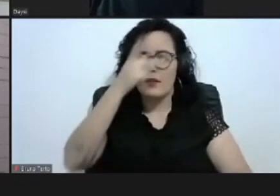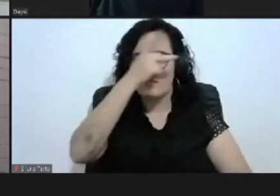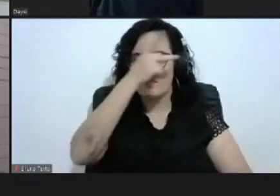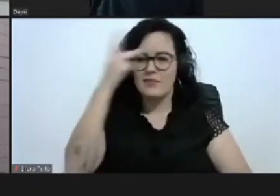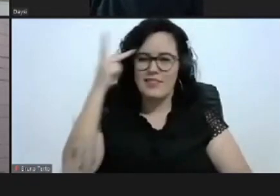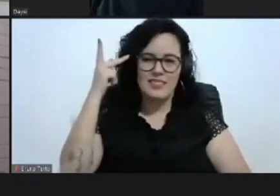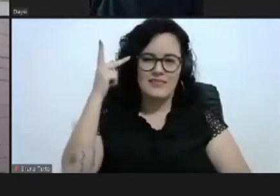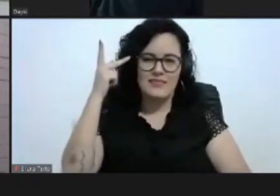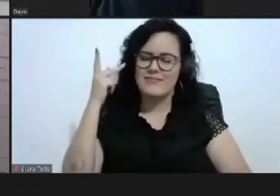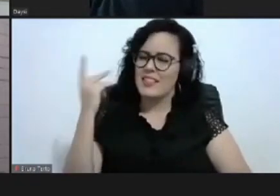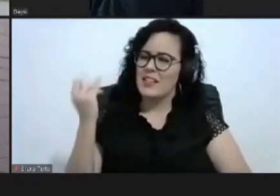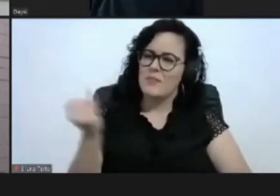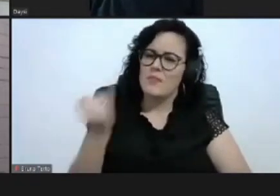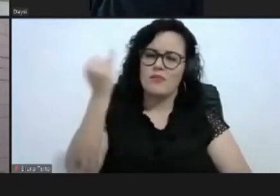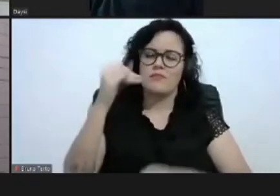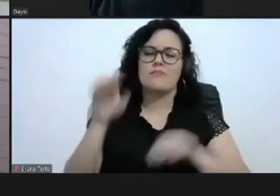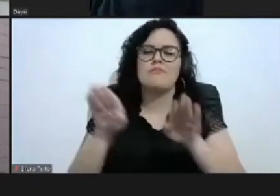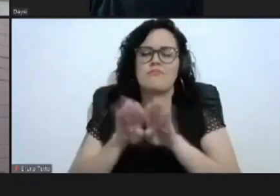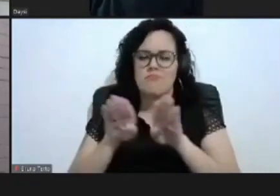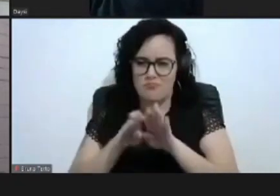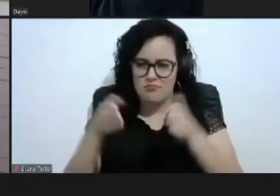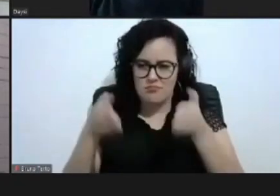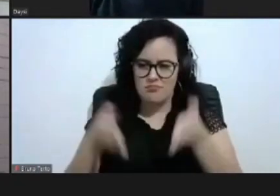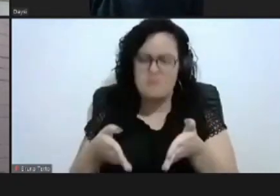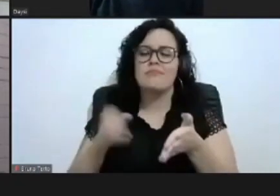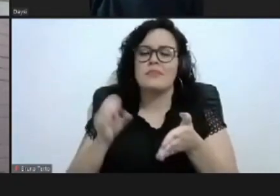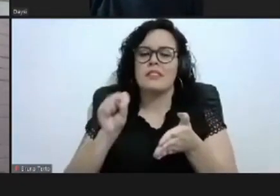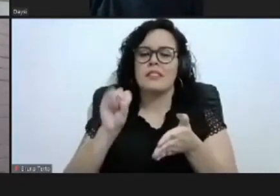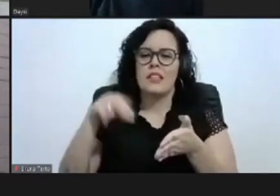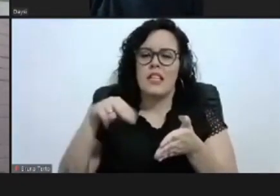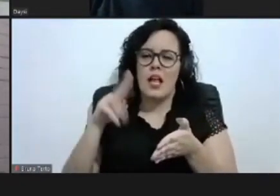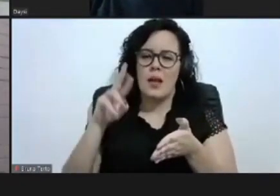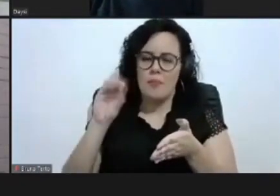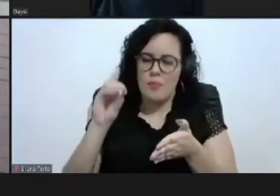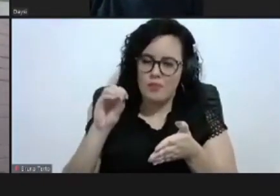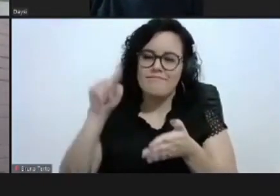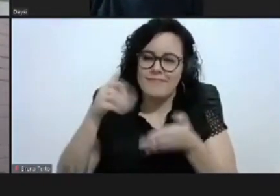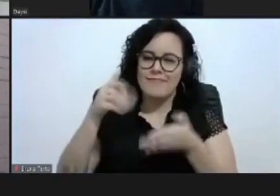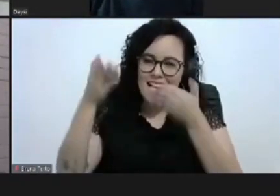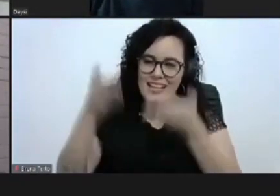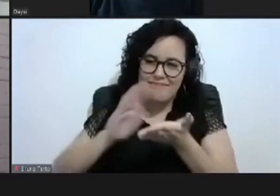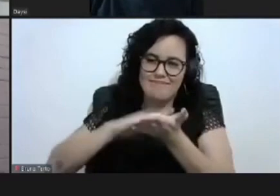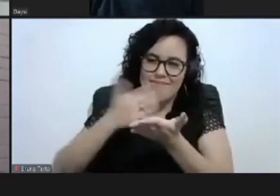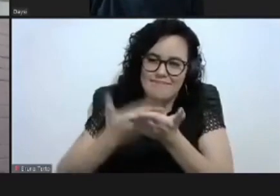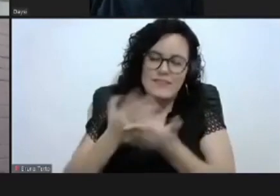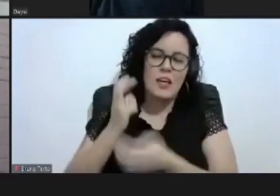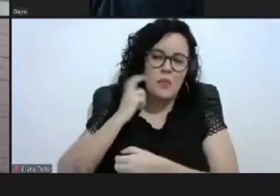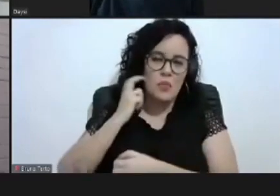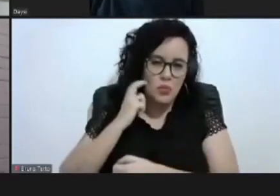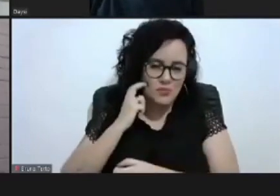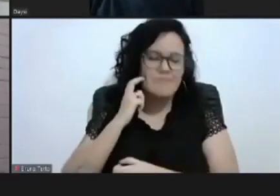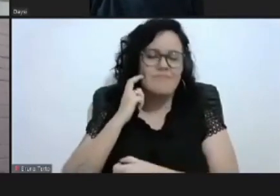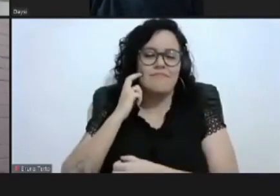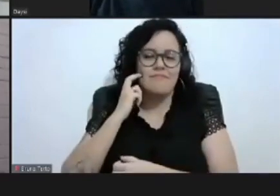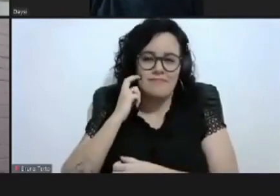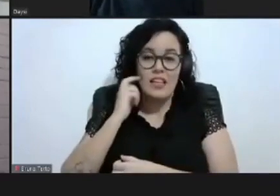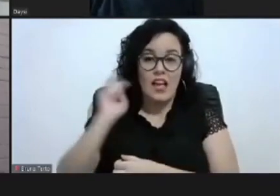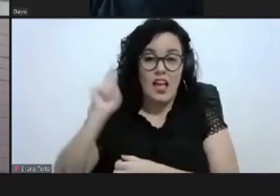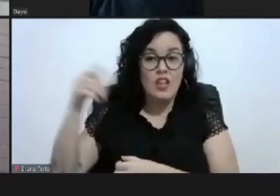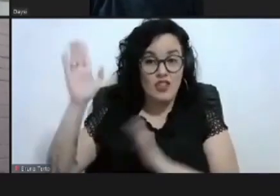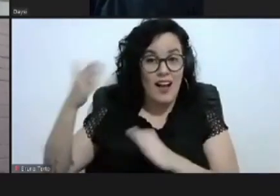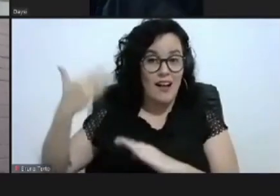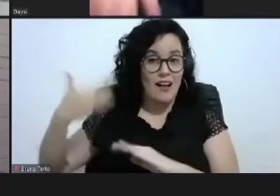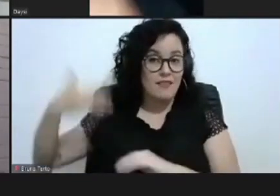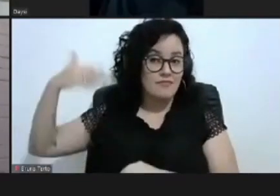igual importância nesse papel que o Simpro assumiu, que é a nossa amiga Bruna Terto, nossa intérprete de Libras, que já participou de